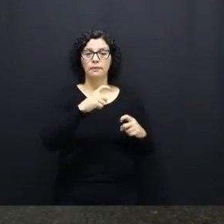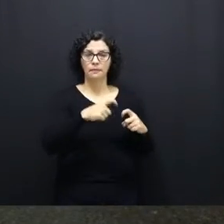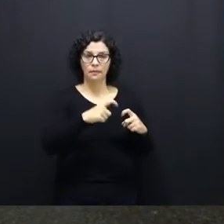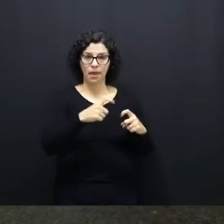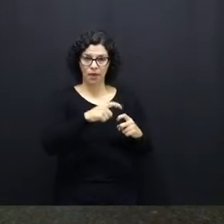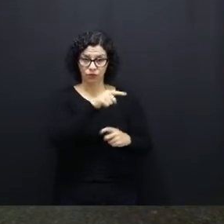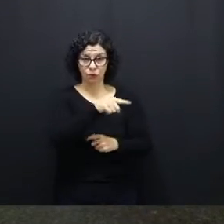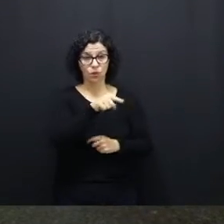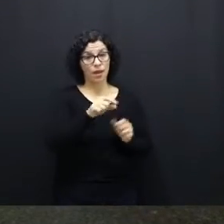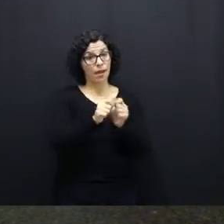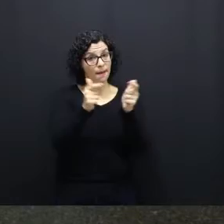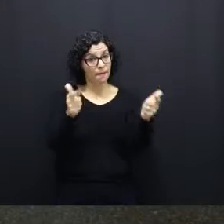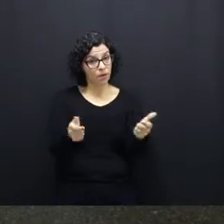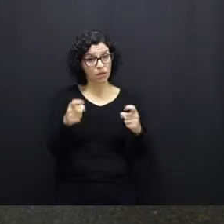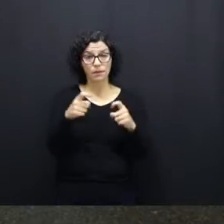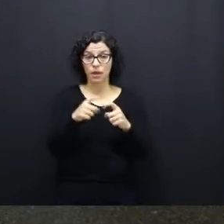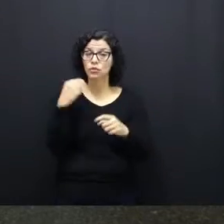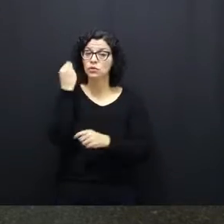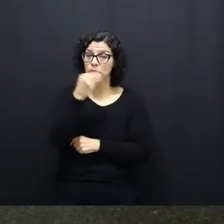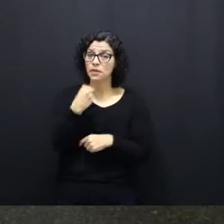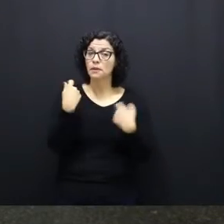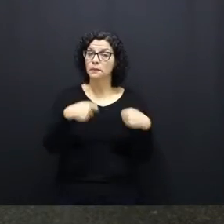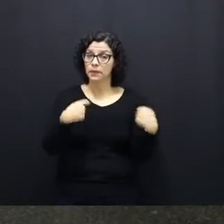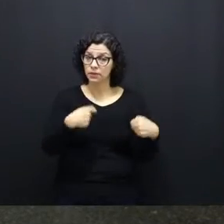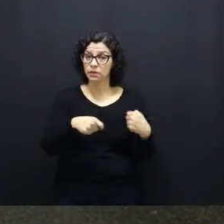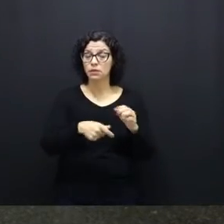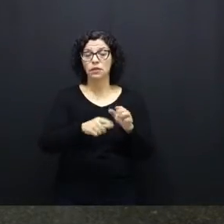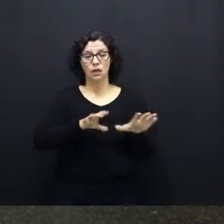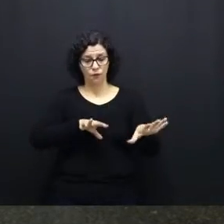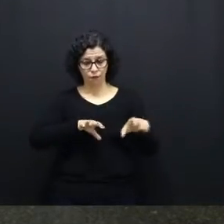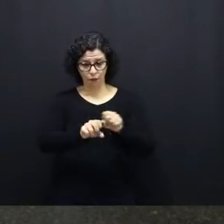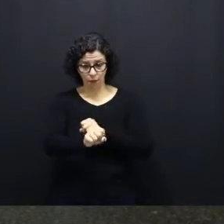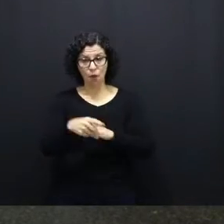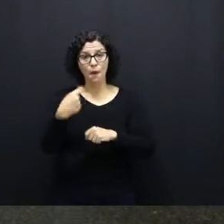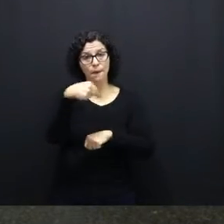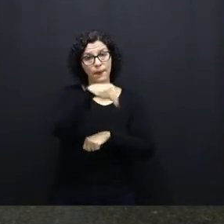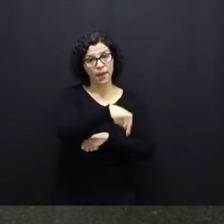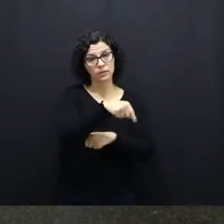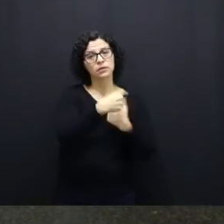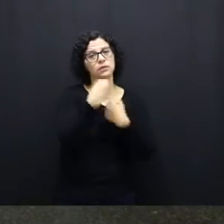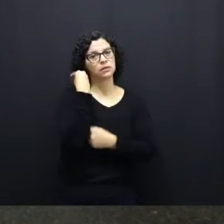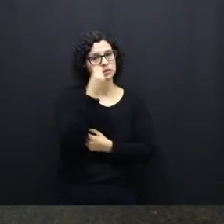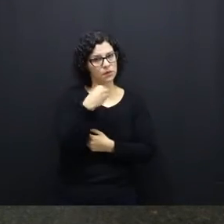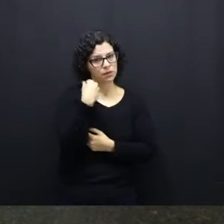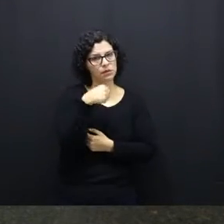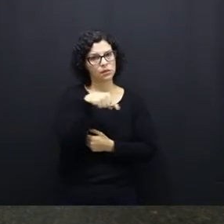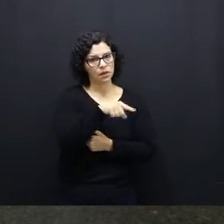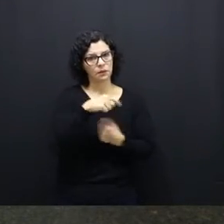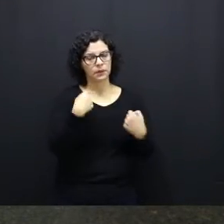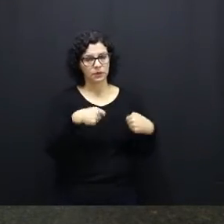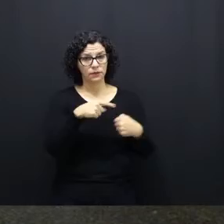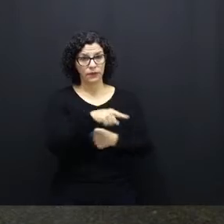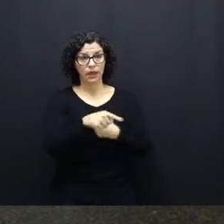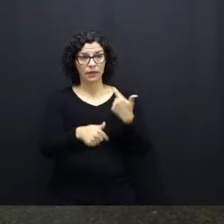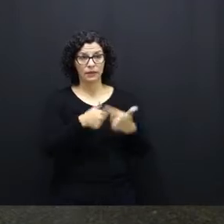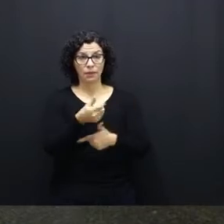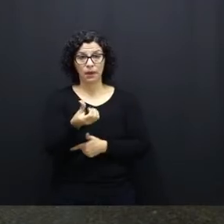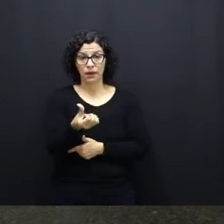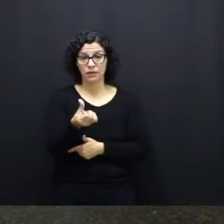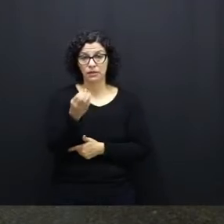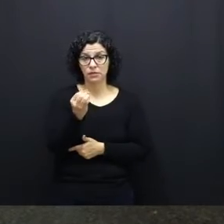passar por isso a maioria dos médicos vão passar por isso O porém eles trabalham eles têm uma carga horária de